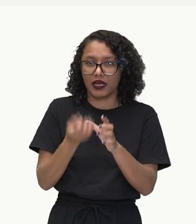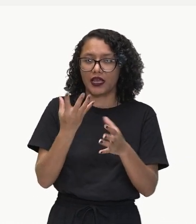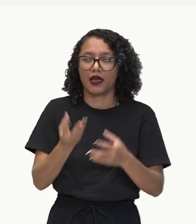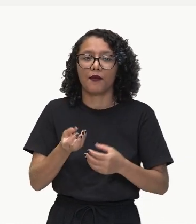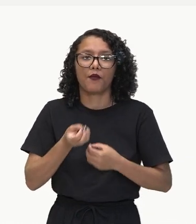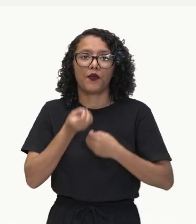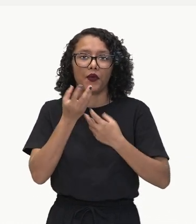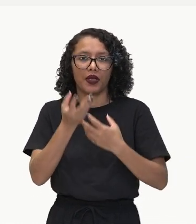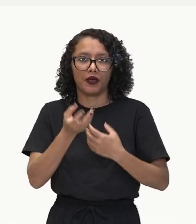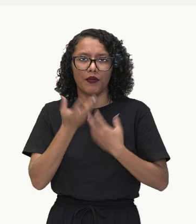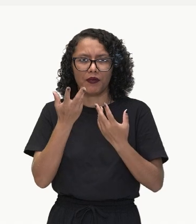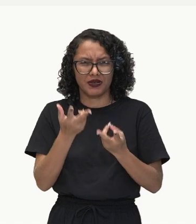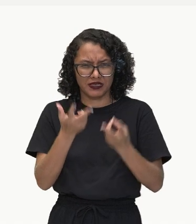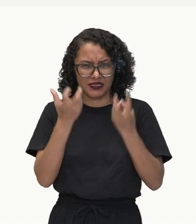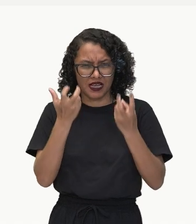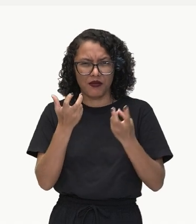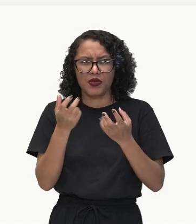palavras.